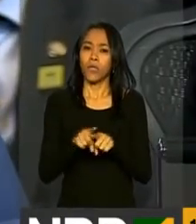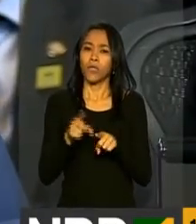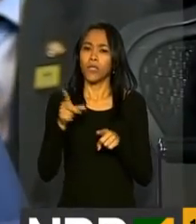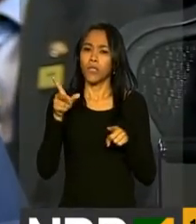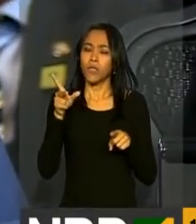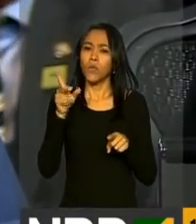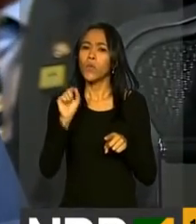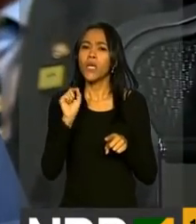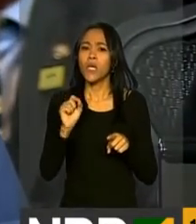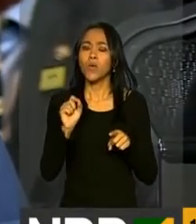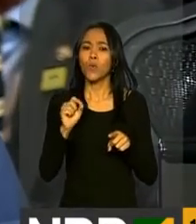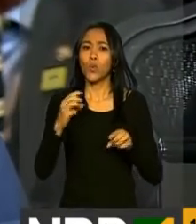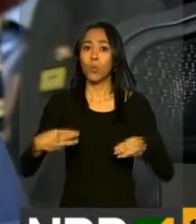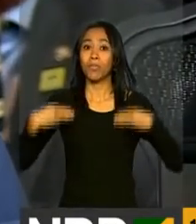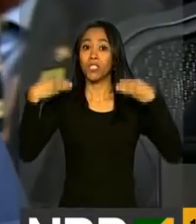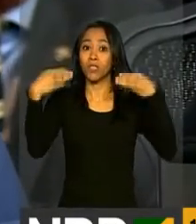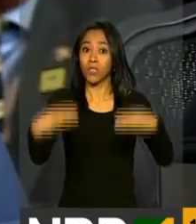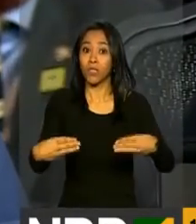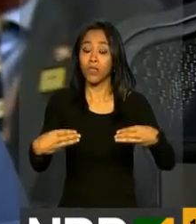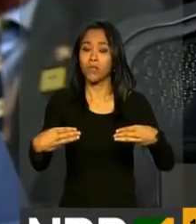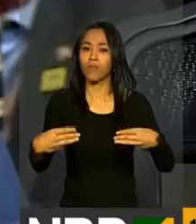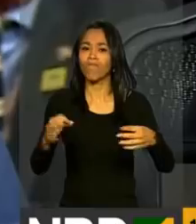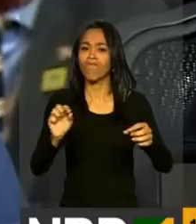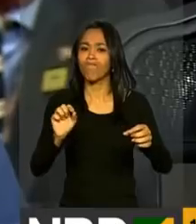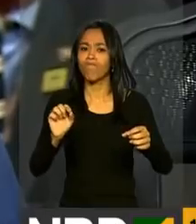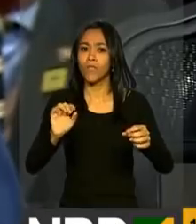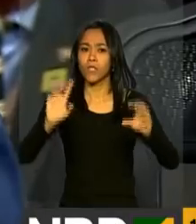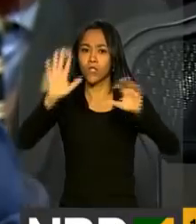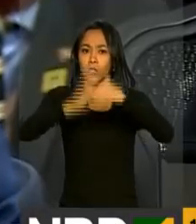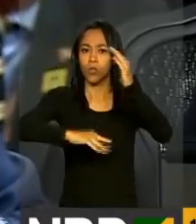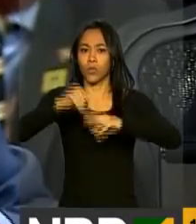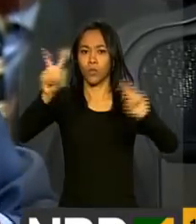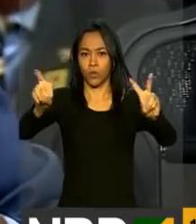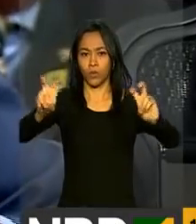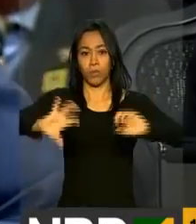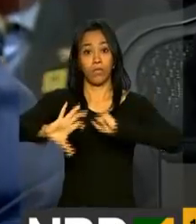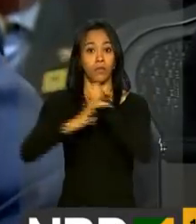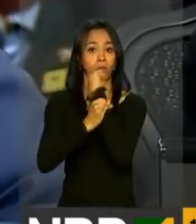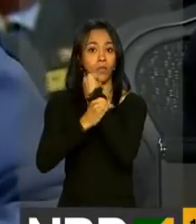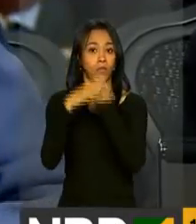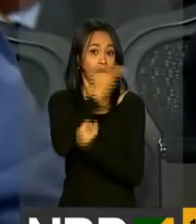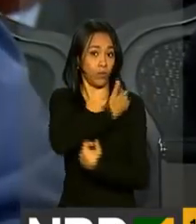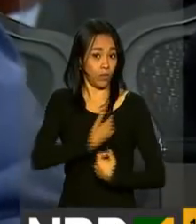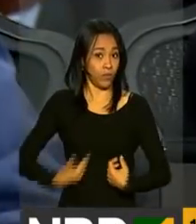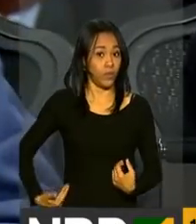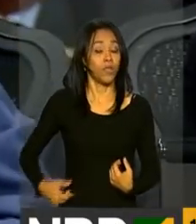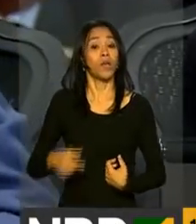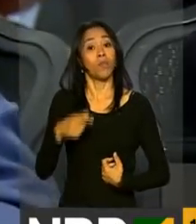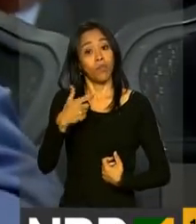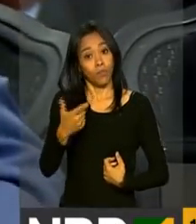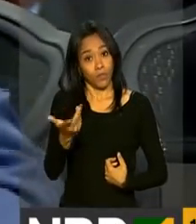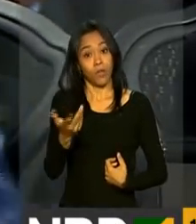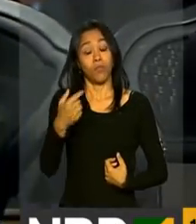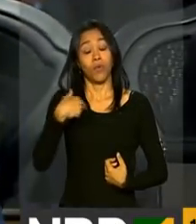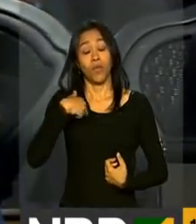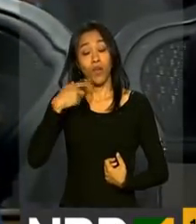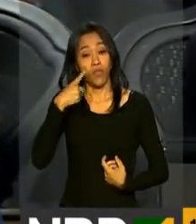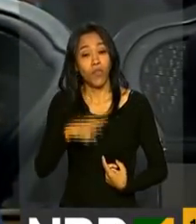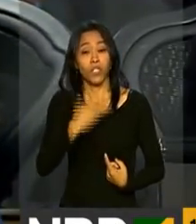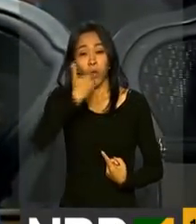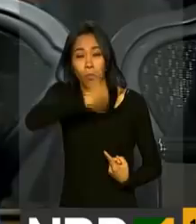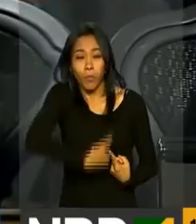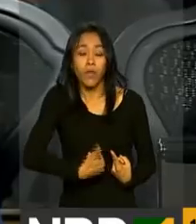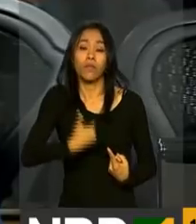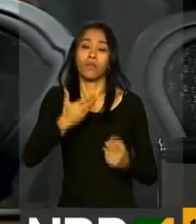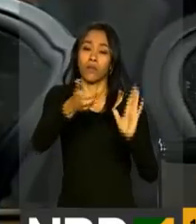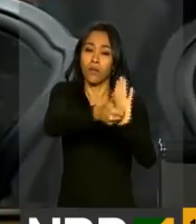o ministro um ministério extraordinário da segurança pública porque eu vejo que é um pleito da câmara dos deputados e senado federal